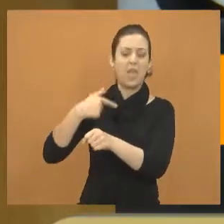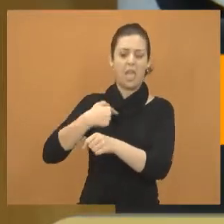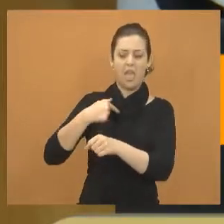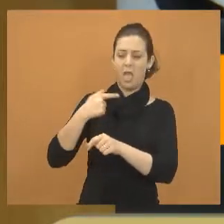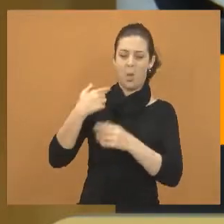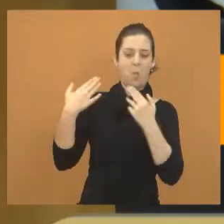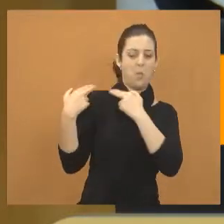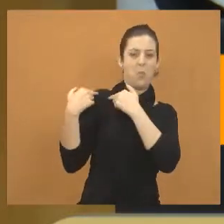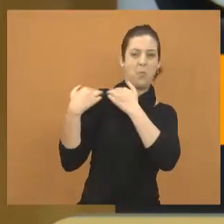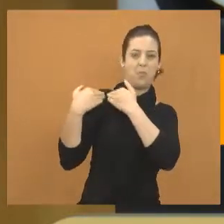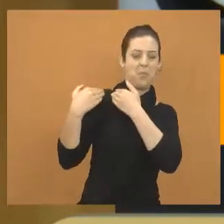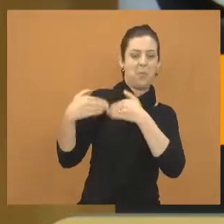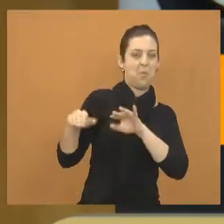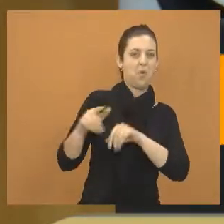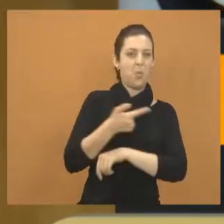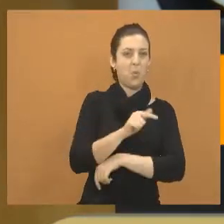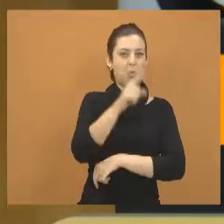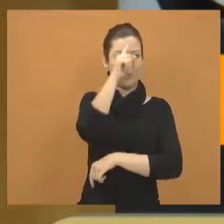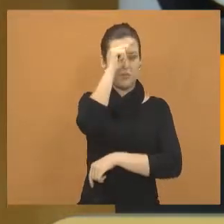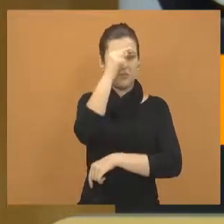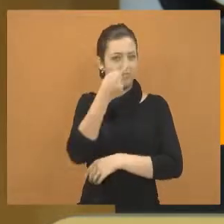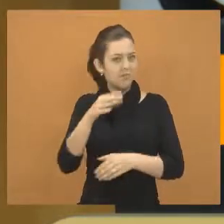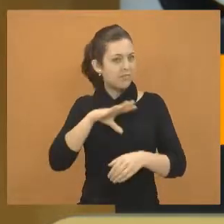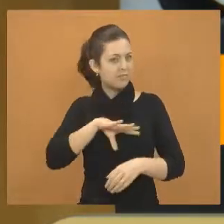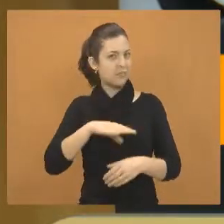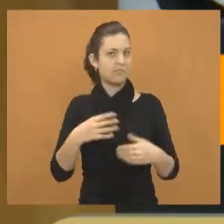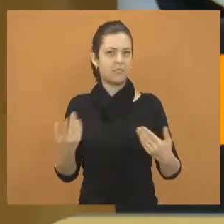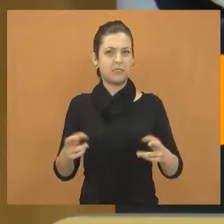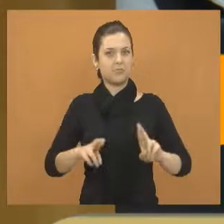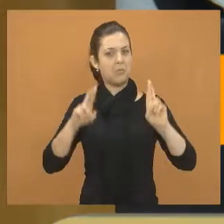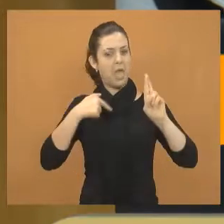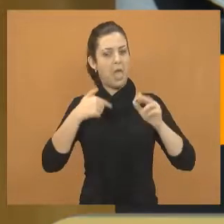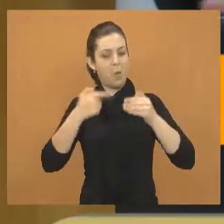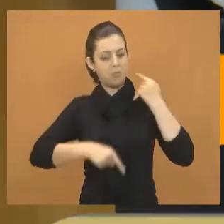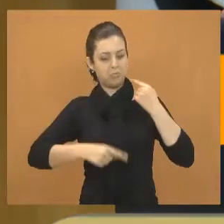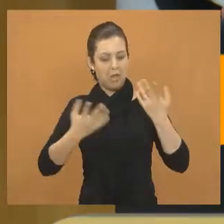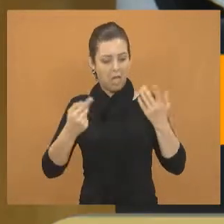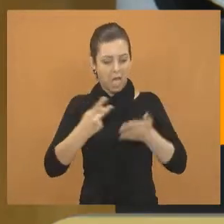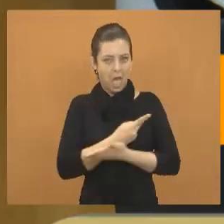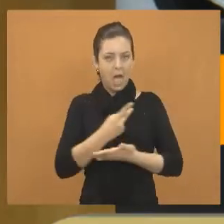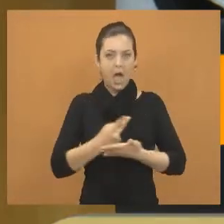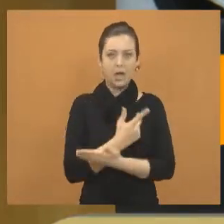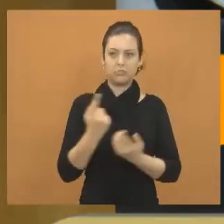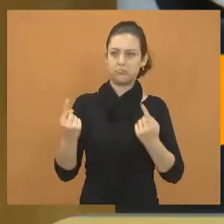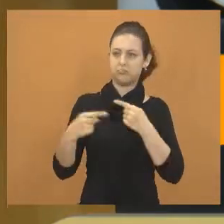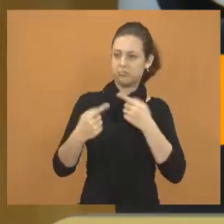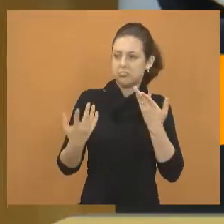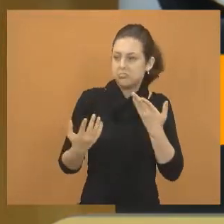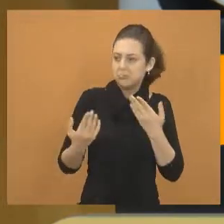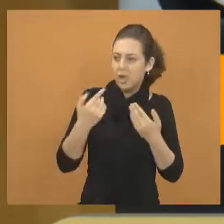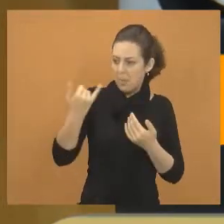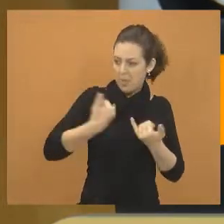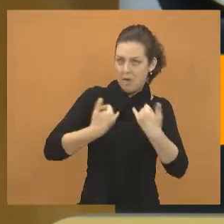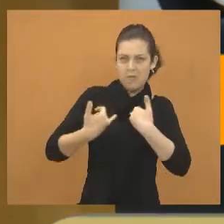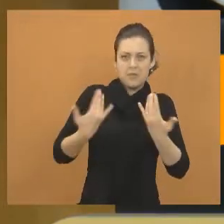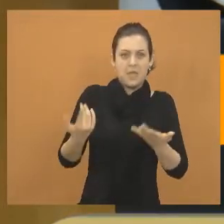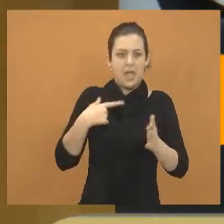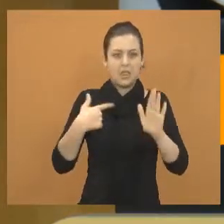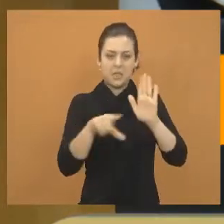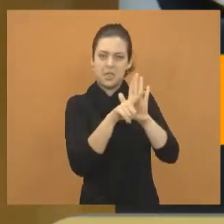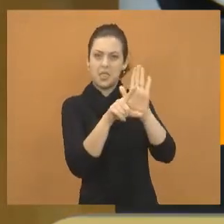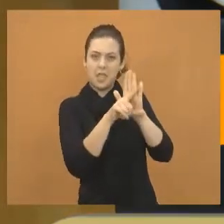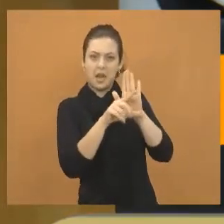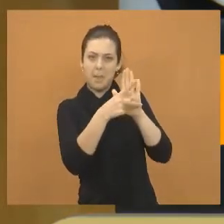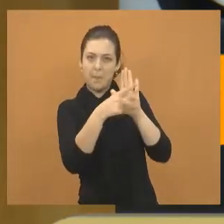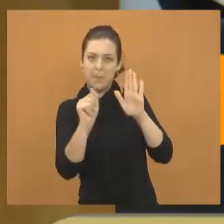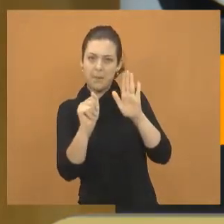vai ter pronto-socorro na cidade. Eu espero estar equivocado, espero que me contrarie, mas aqui na lei que nós